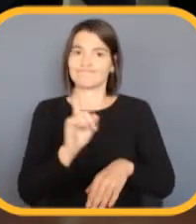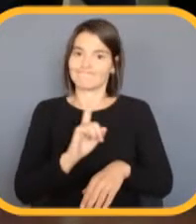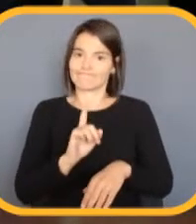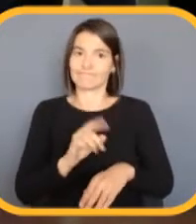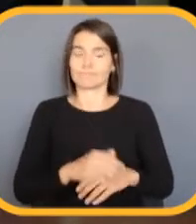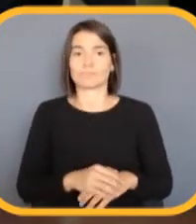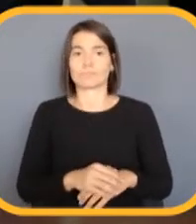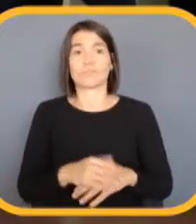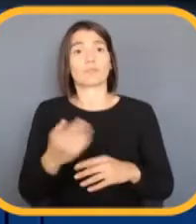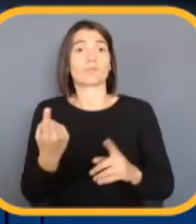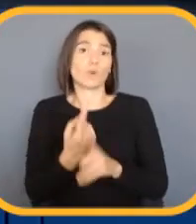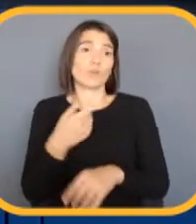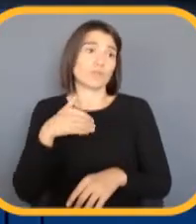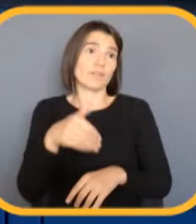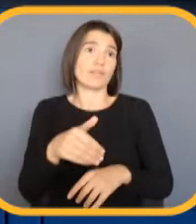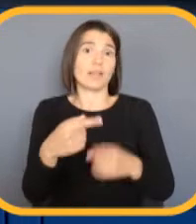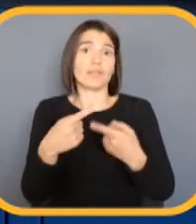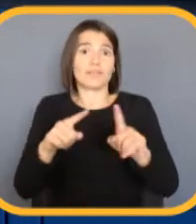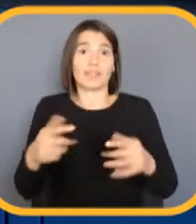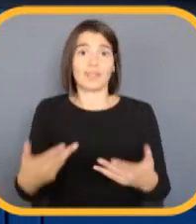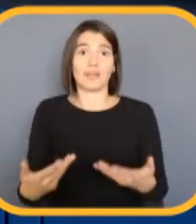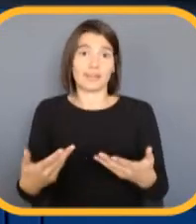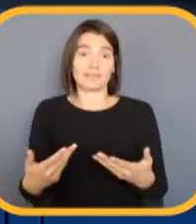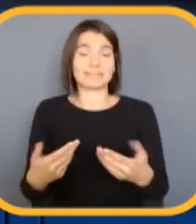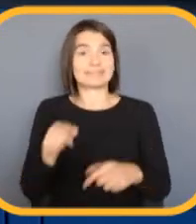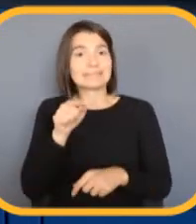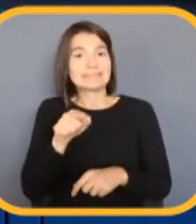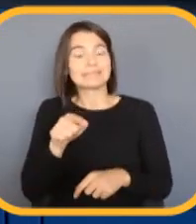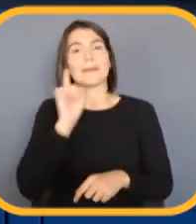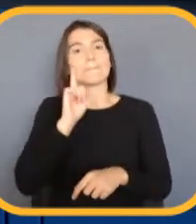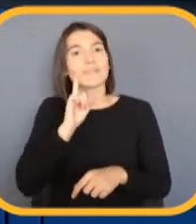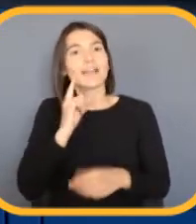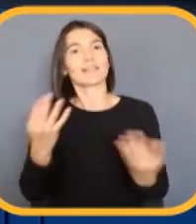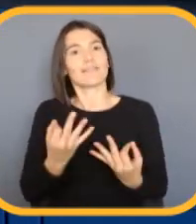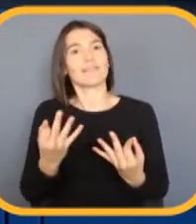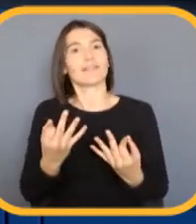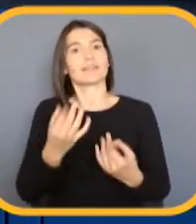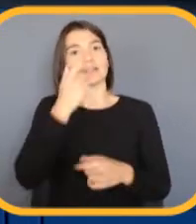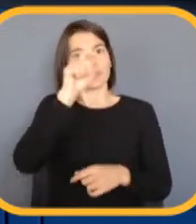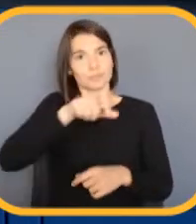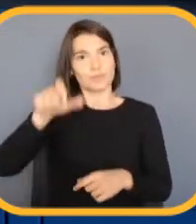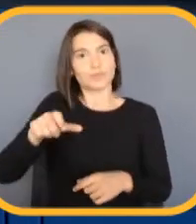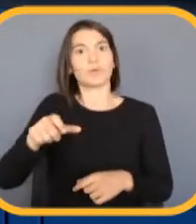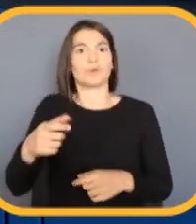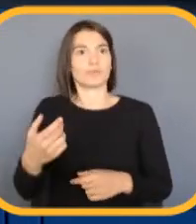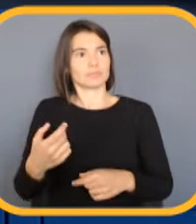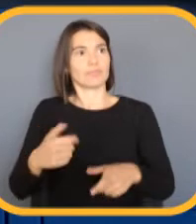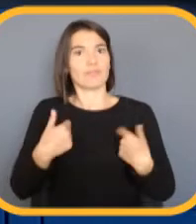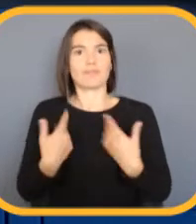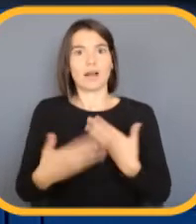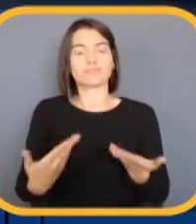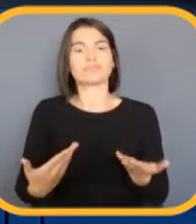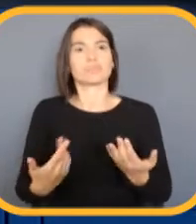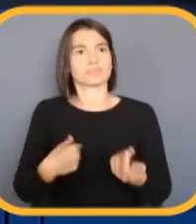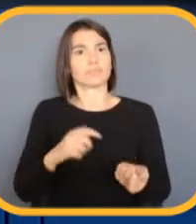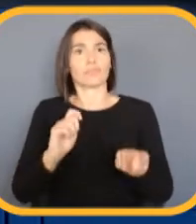trás. As coisas vão ser diferentes do que são ao dia de hoje. E então é muito isso que é importante, é que a pessoa tenha essa atitude.